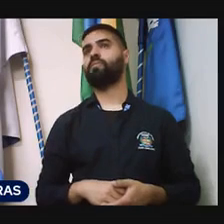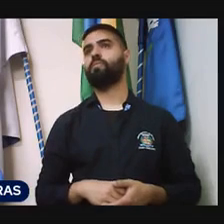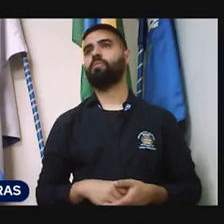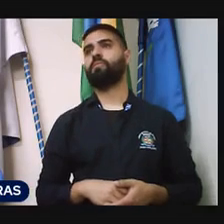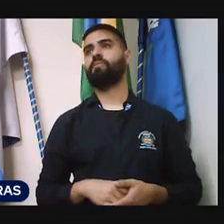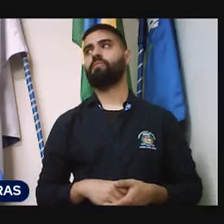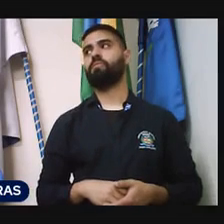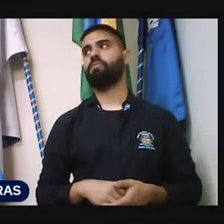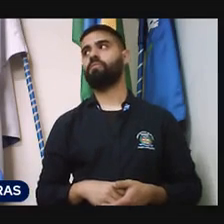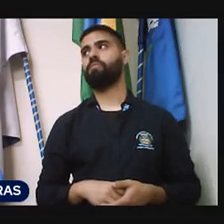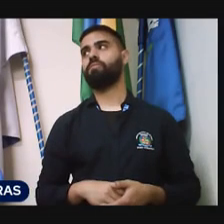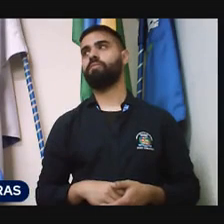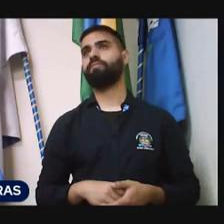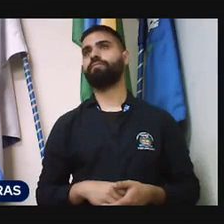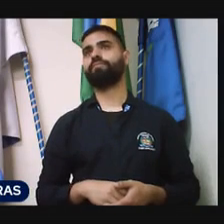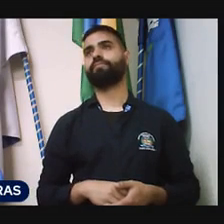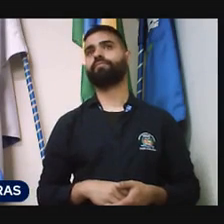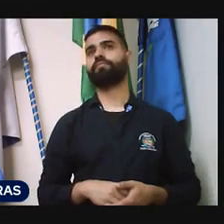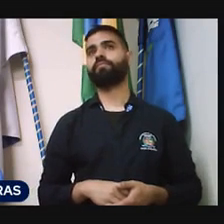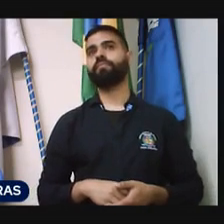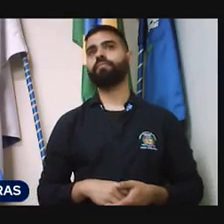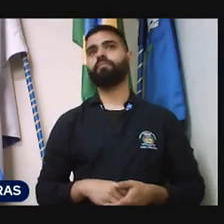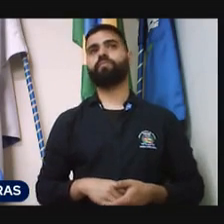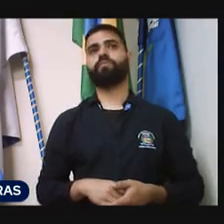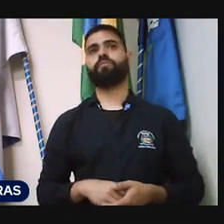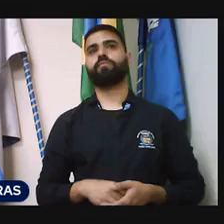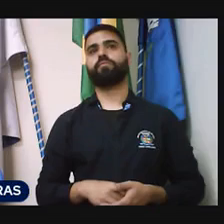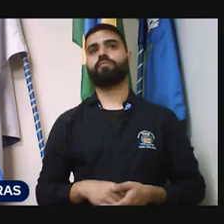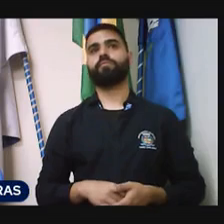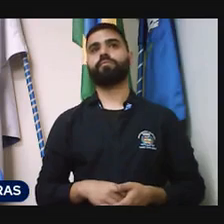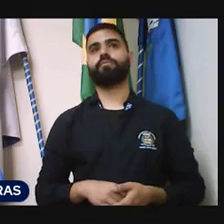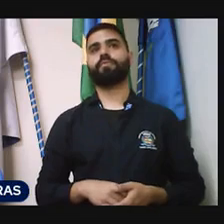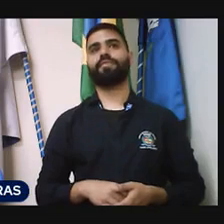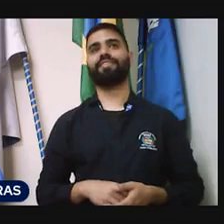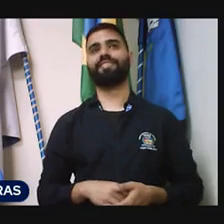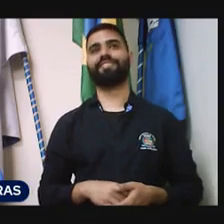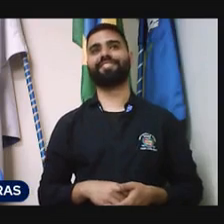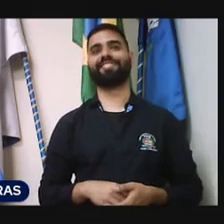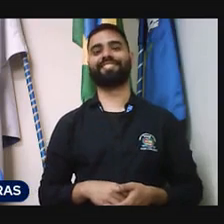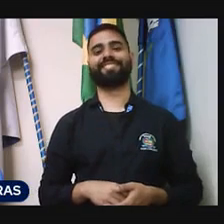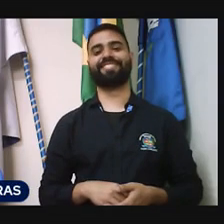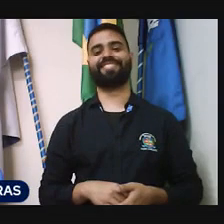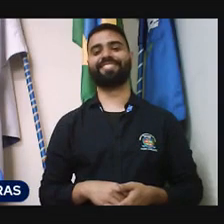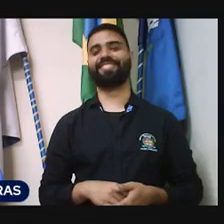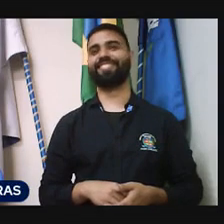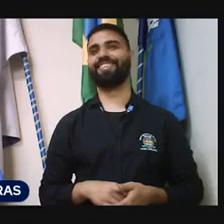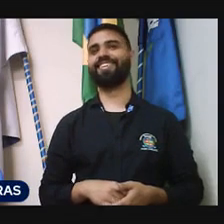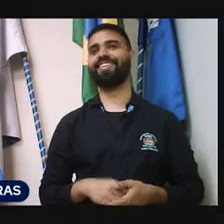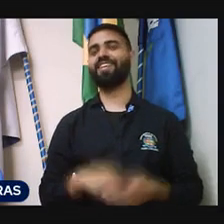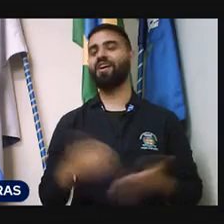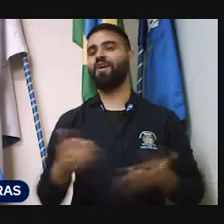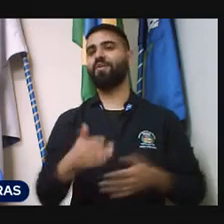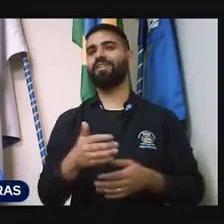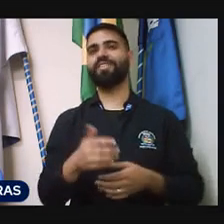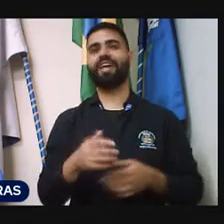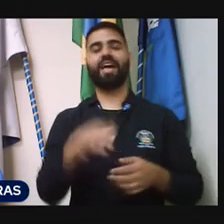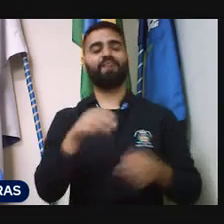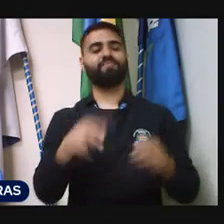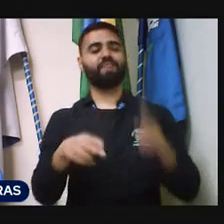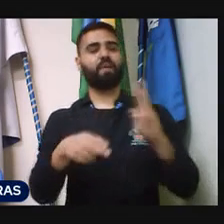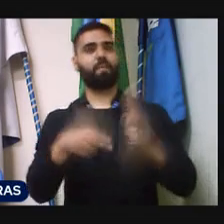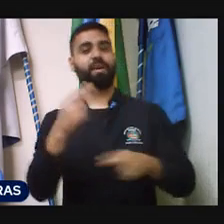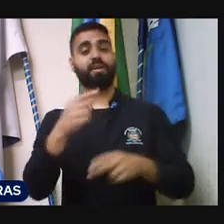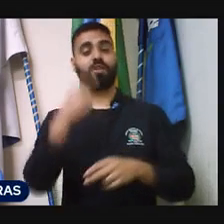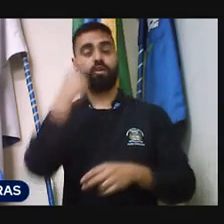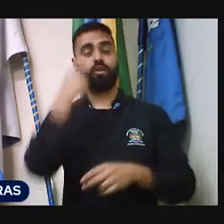a infinita e sem por cento de sucesso nas operações que são